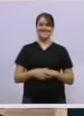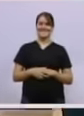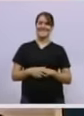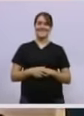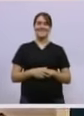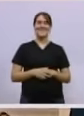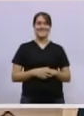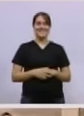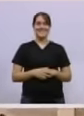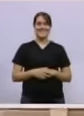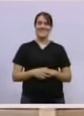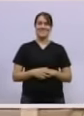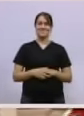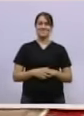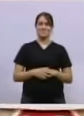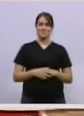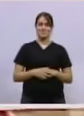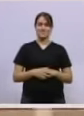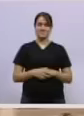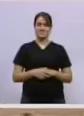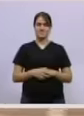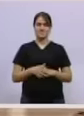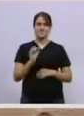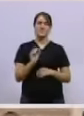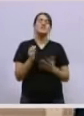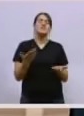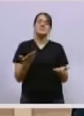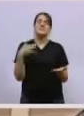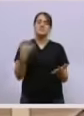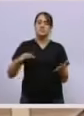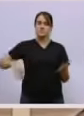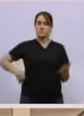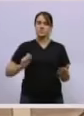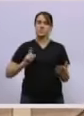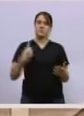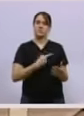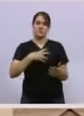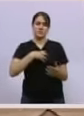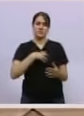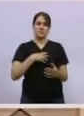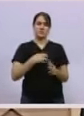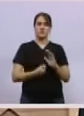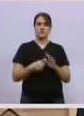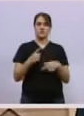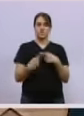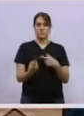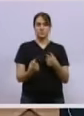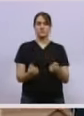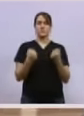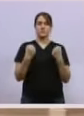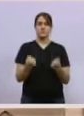mobília completa. O que, que é essa bendita dor nas costas que nós sentimos depois de um determinado